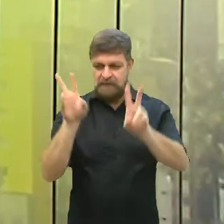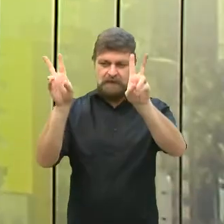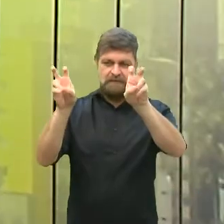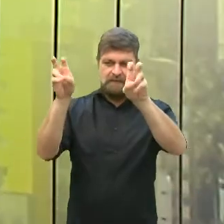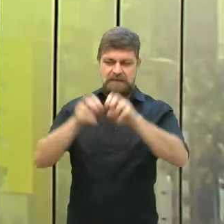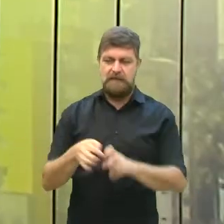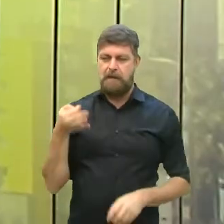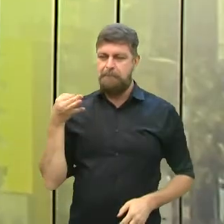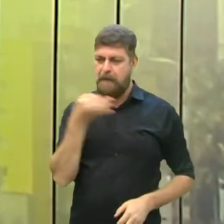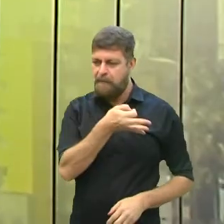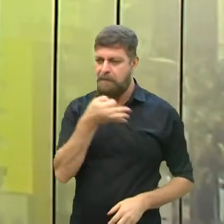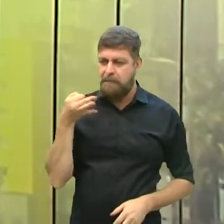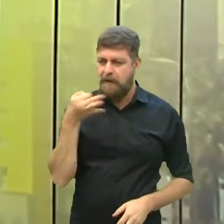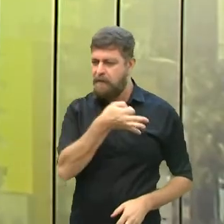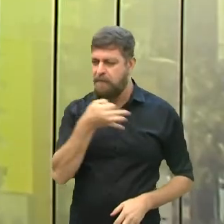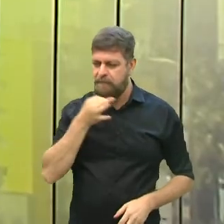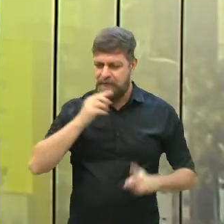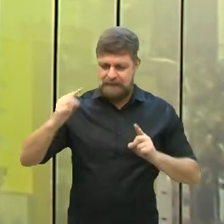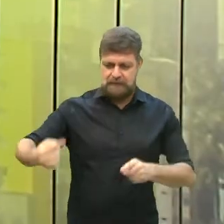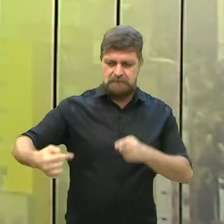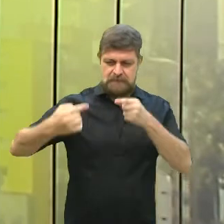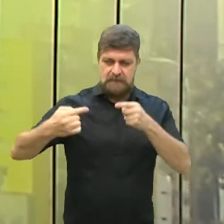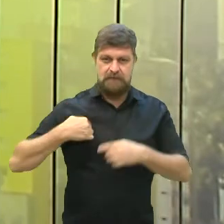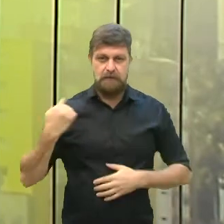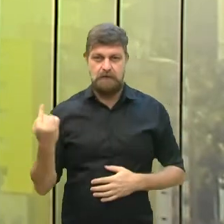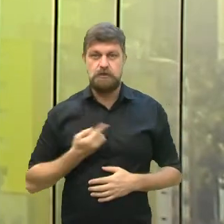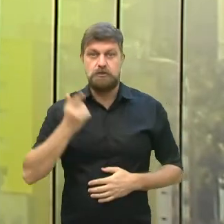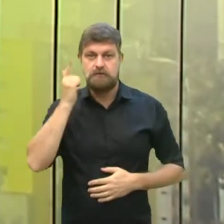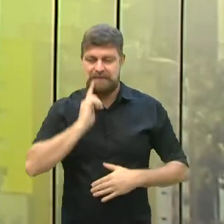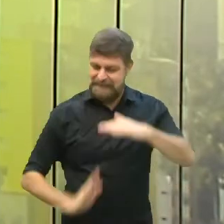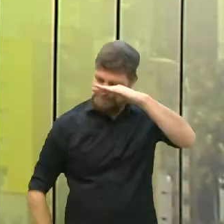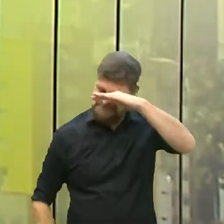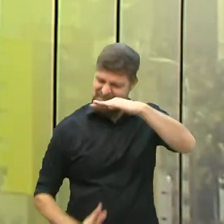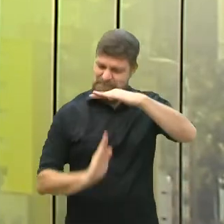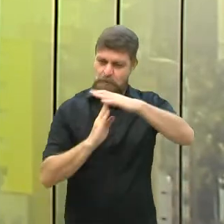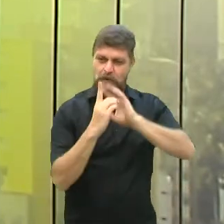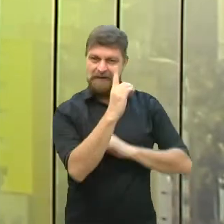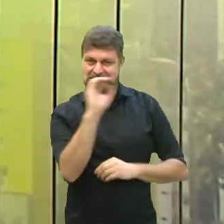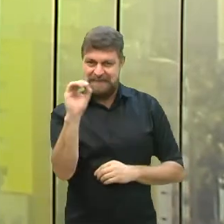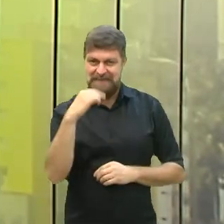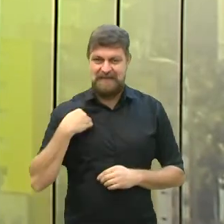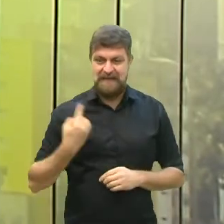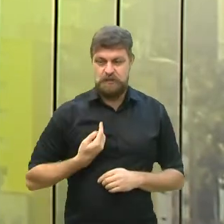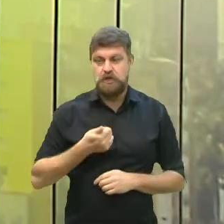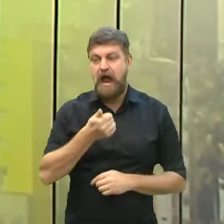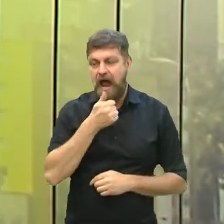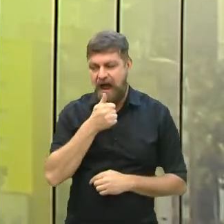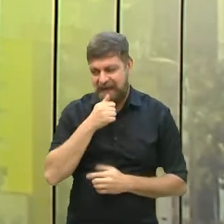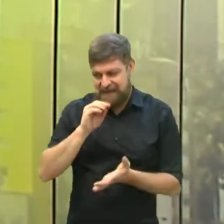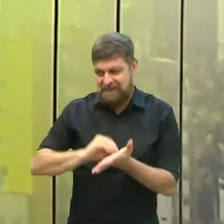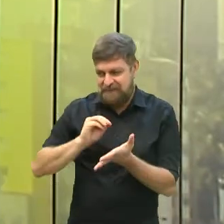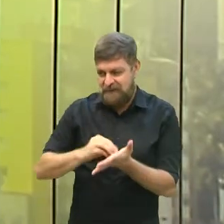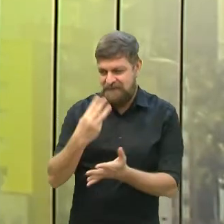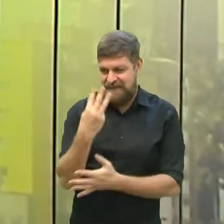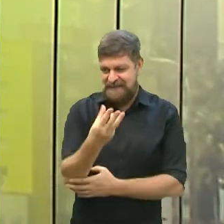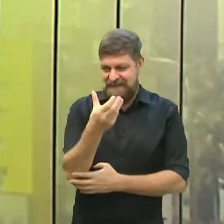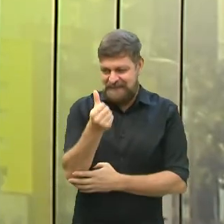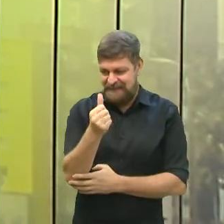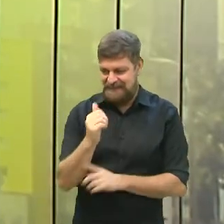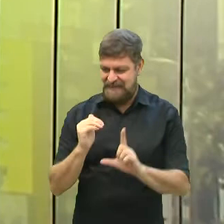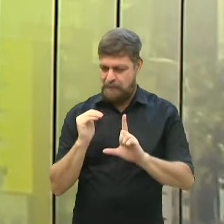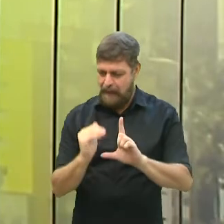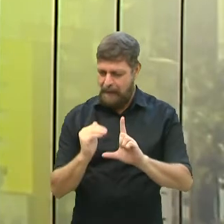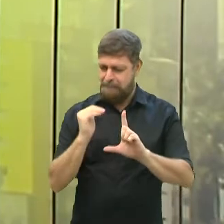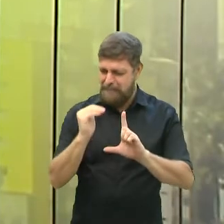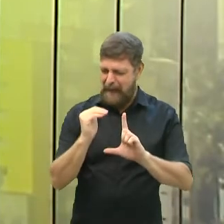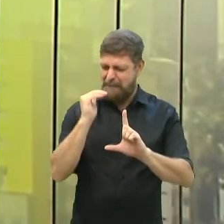senhor comentou de desafio de chegar a esses 100, né? Temos 36 pontos aí para caminhar e sempre talvez seja um